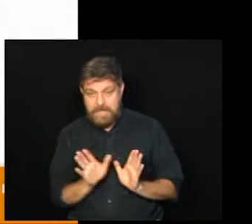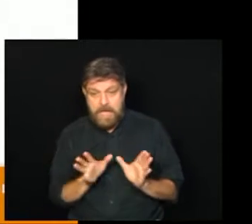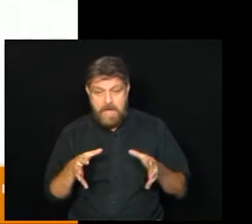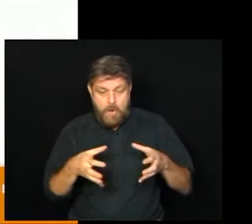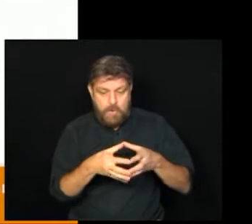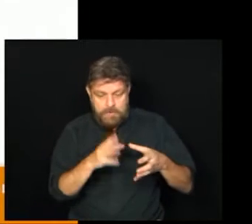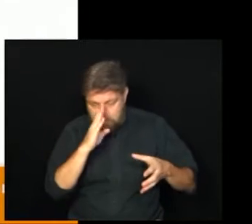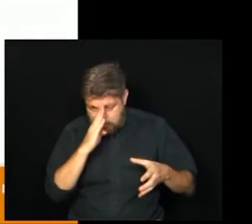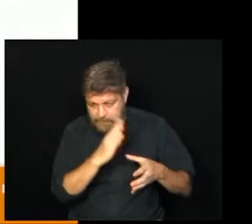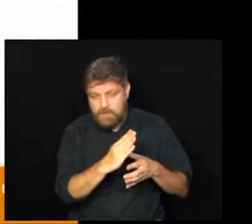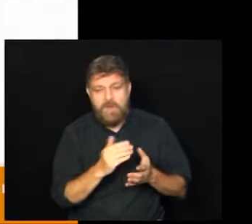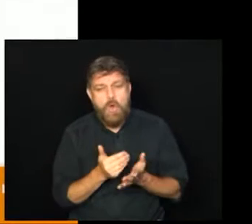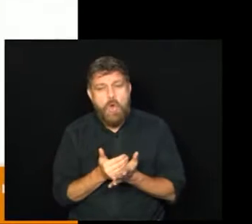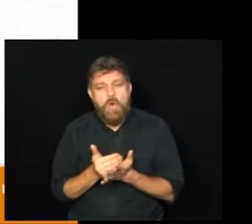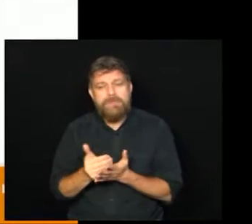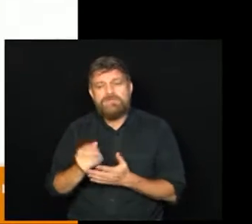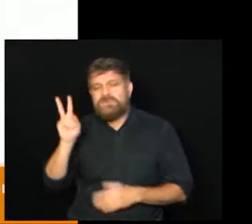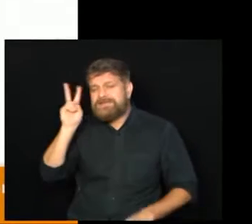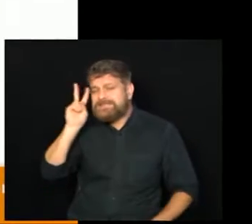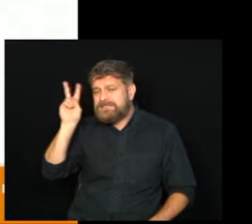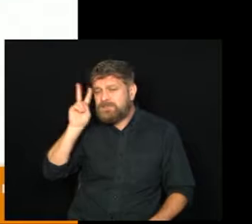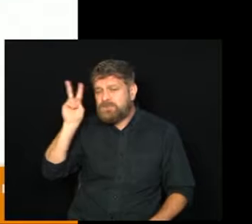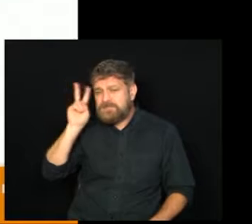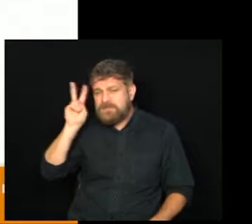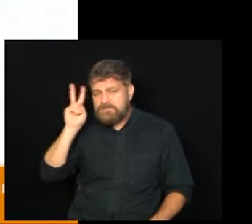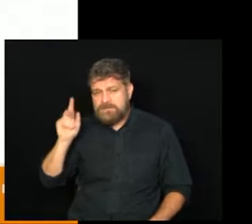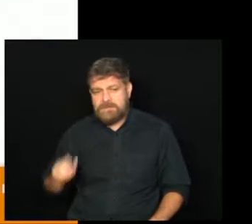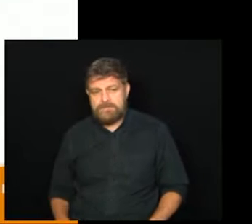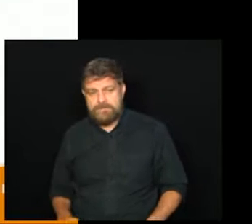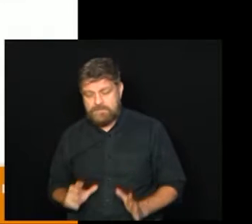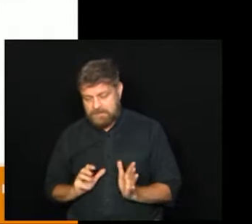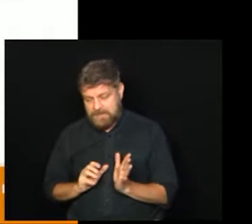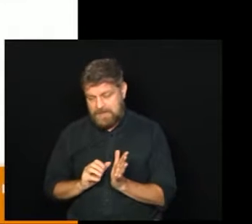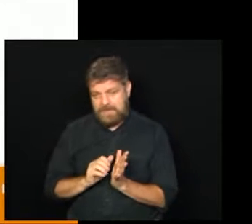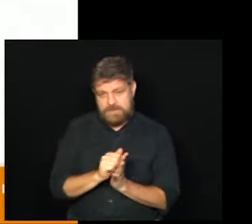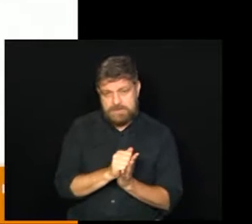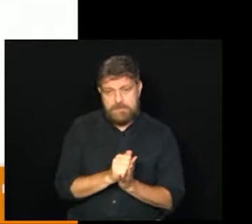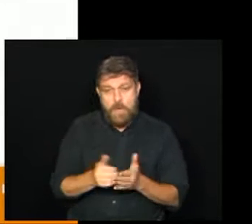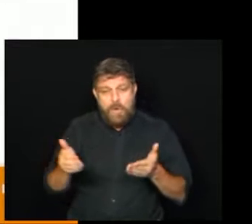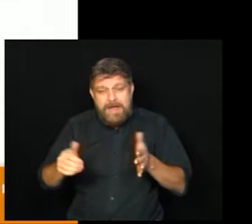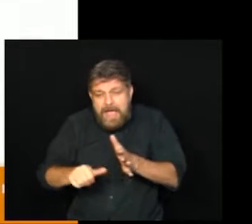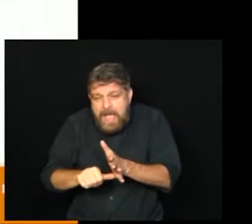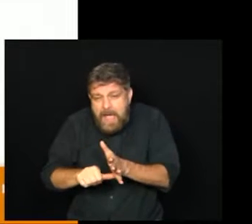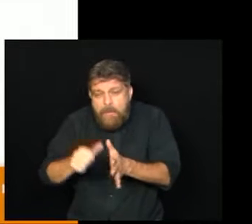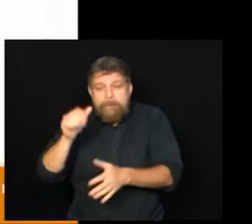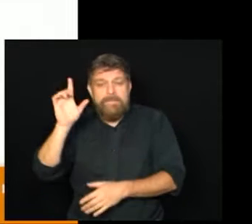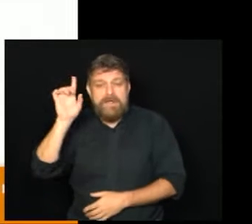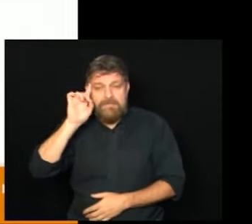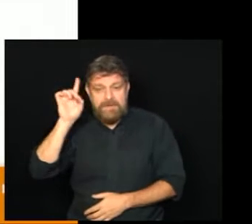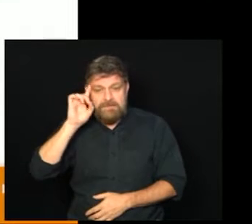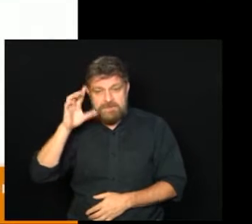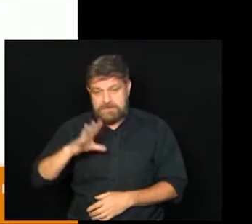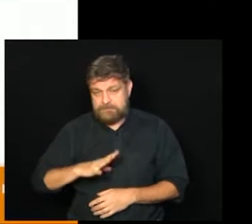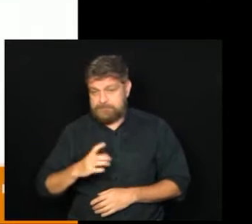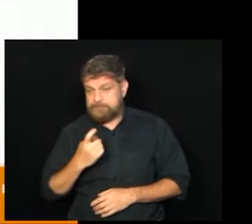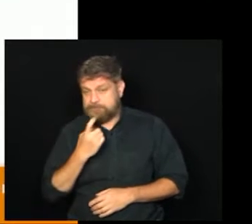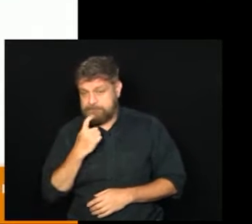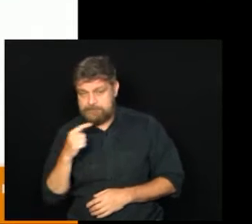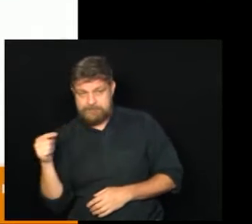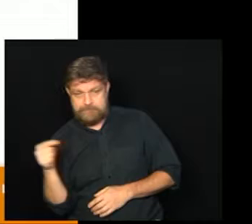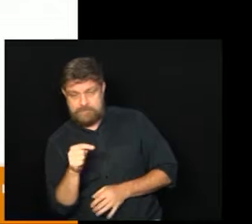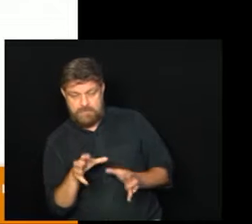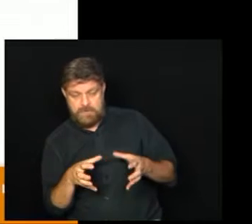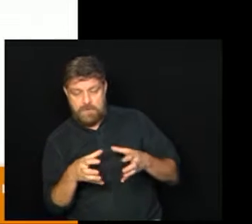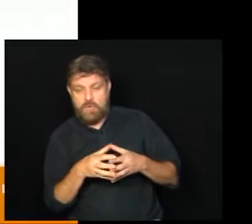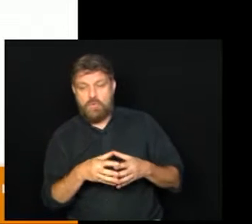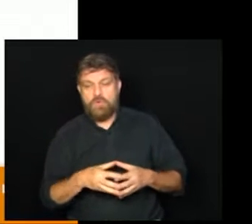grupo começou na segunda-feira a fazer, então, o agendamento. Hoje é o primeiro dia em Campinas que esse